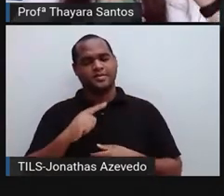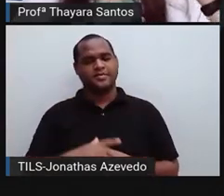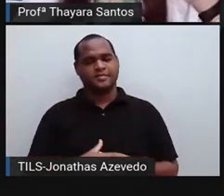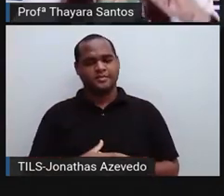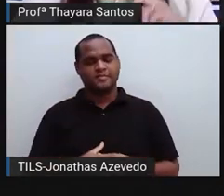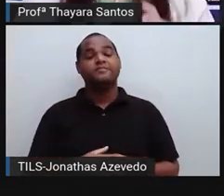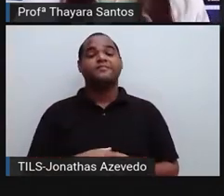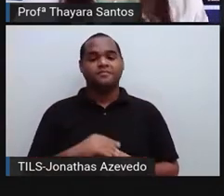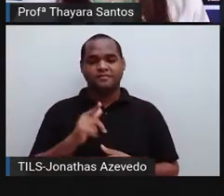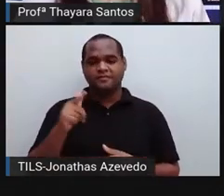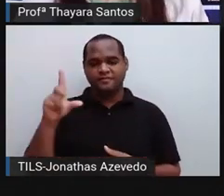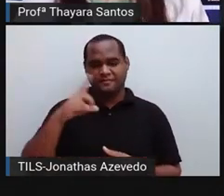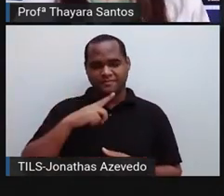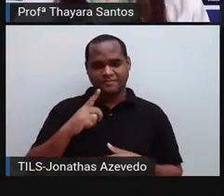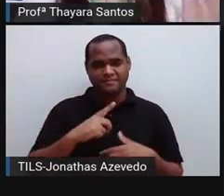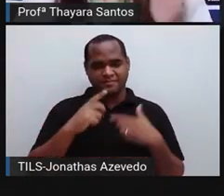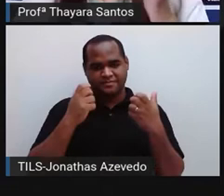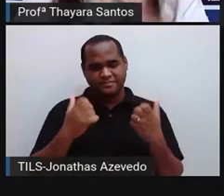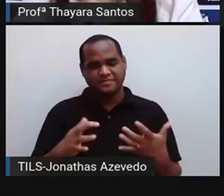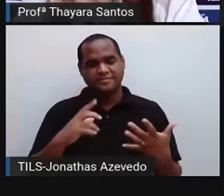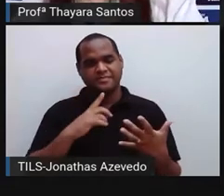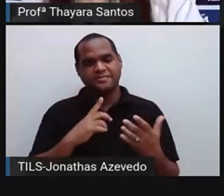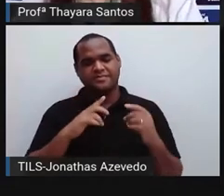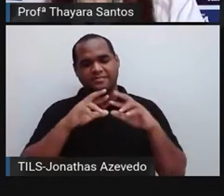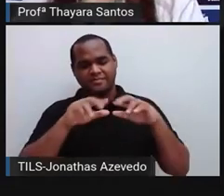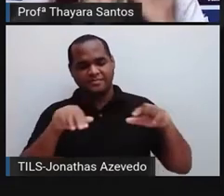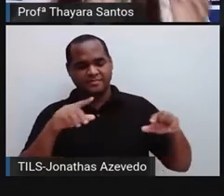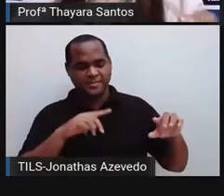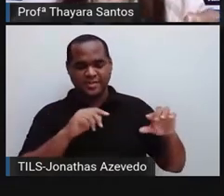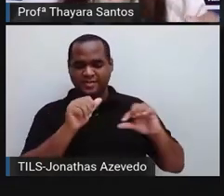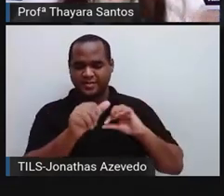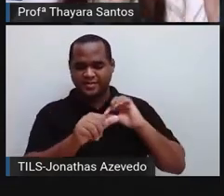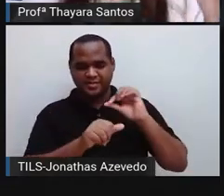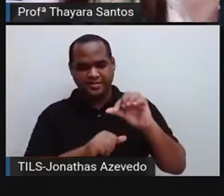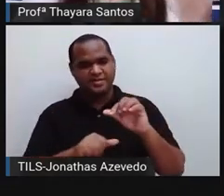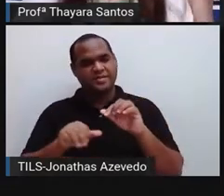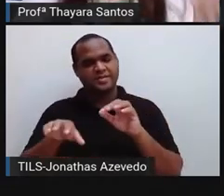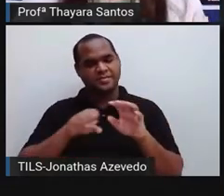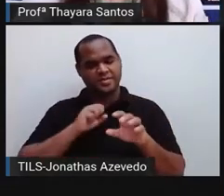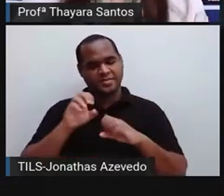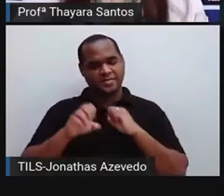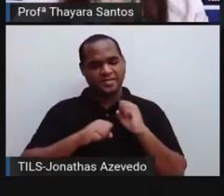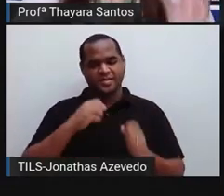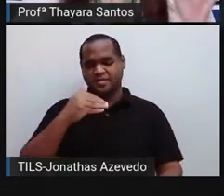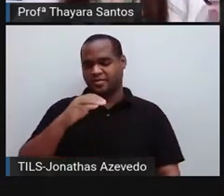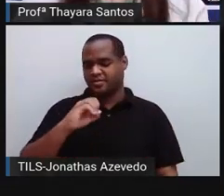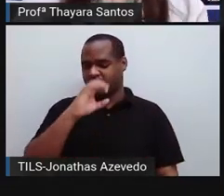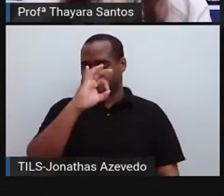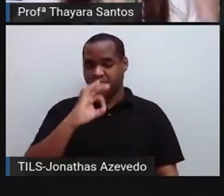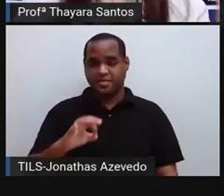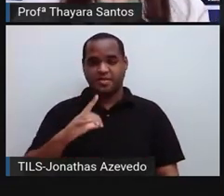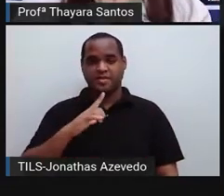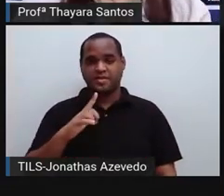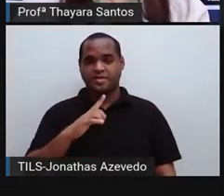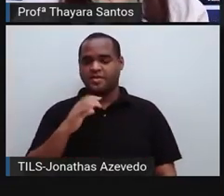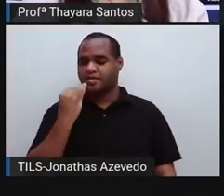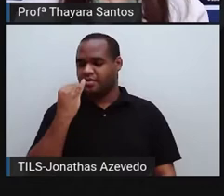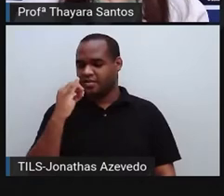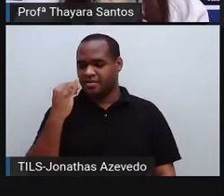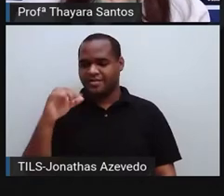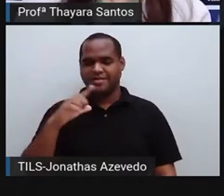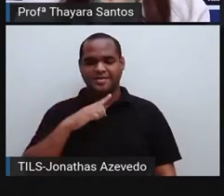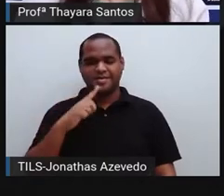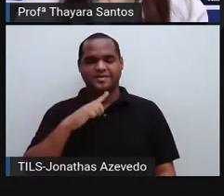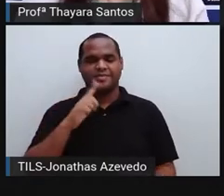a gente estima que a cada nível trófico, a gente consegue absorver 10% da energia que estava no nível